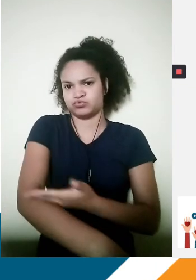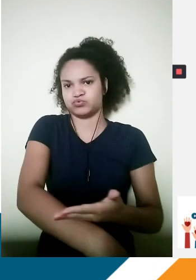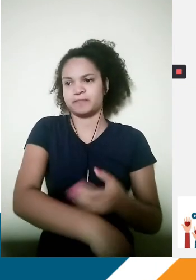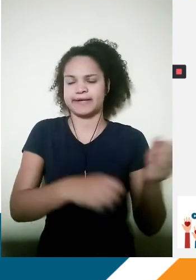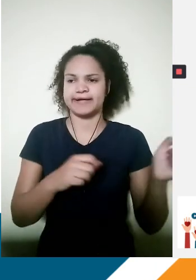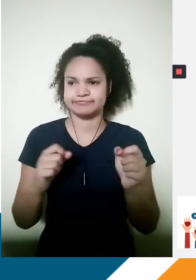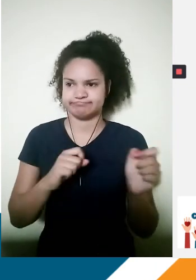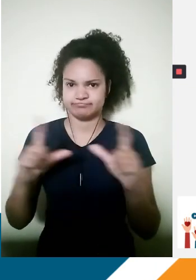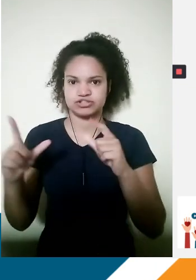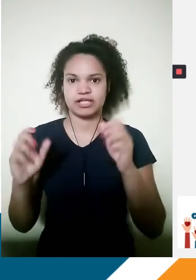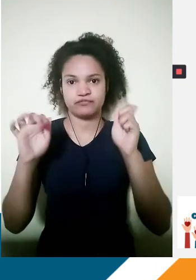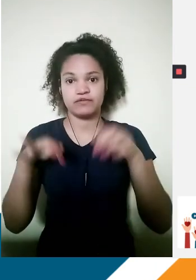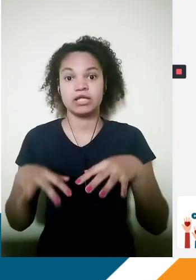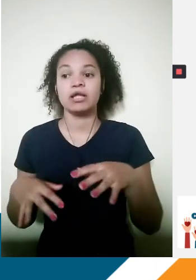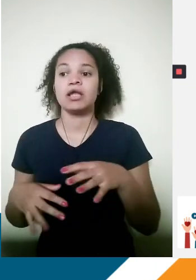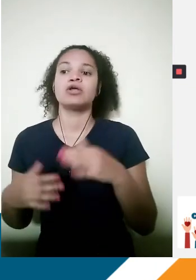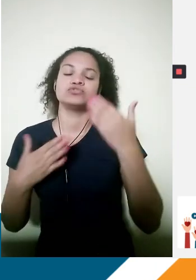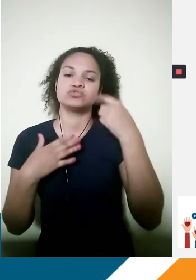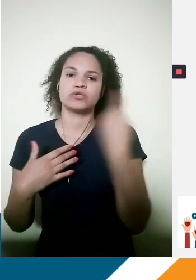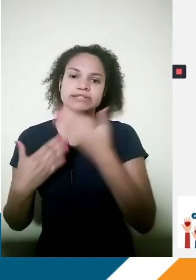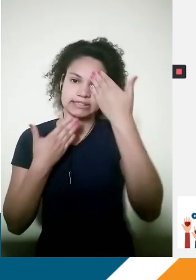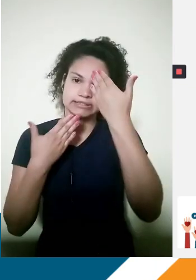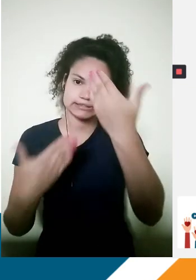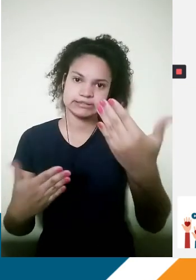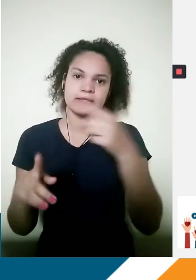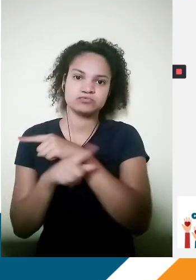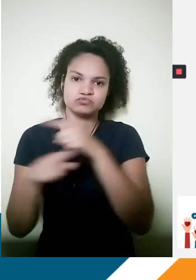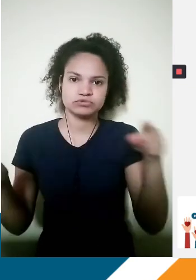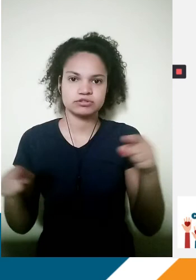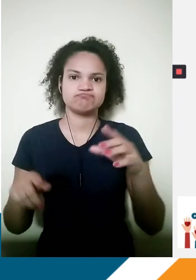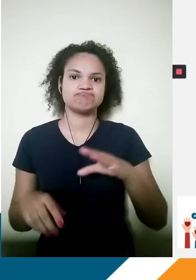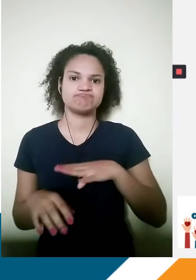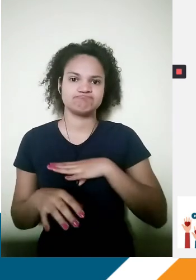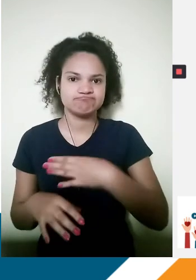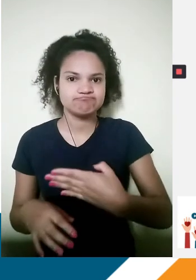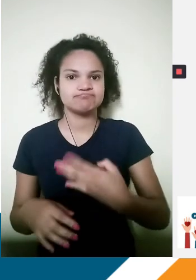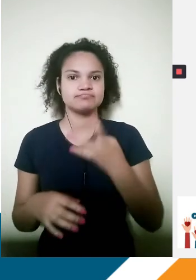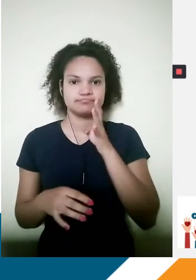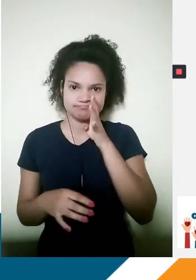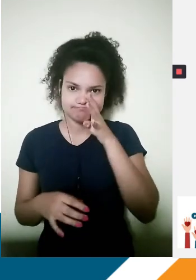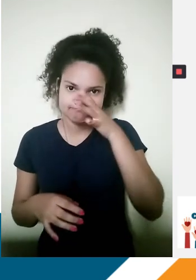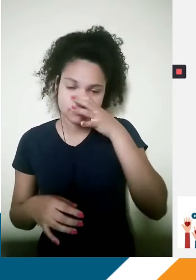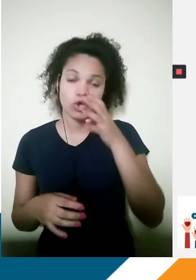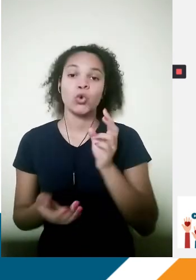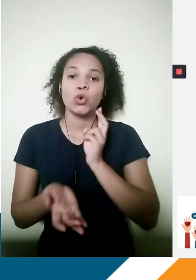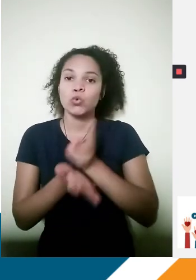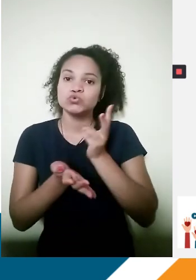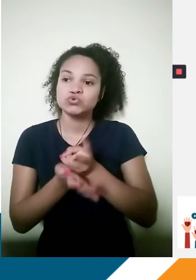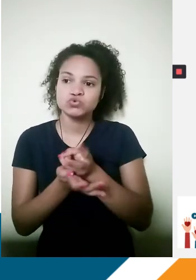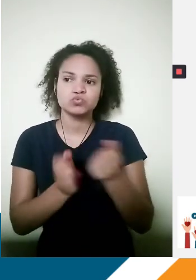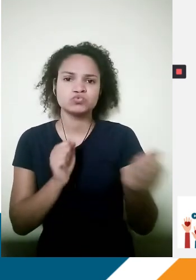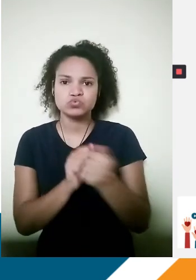A gente agradece a atenção de vocês, a dedicação de vocês com os estudos. Permaneçam